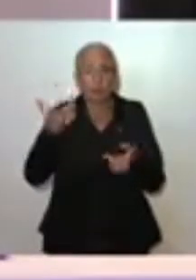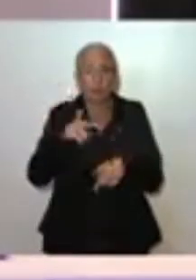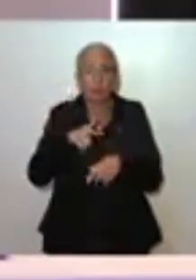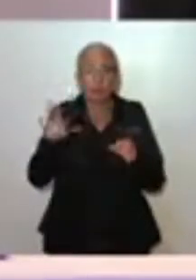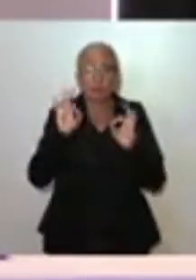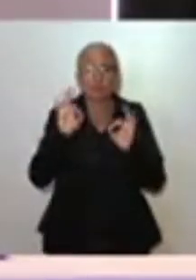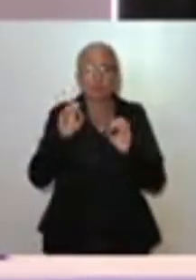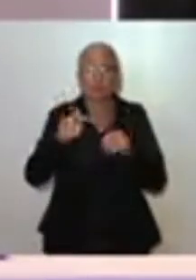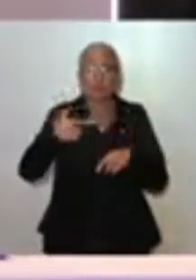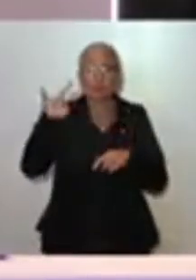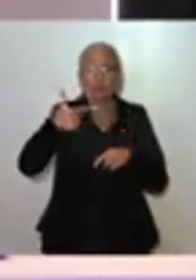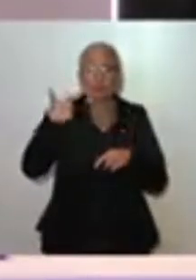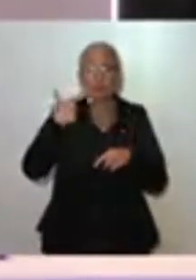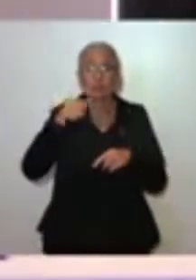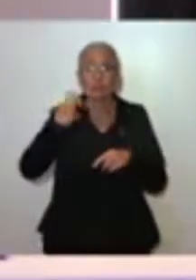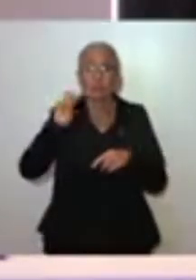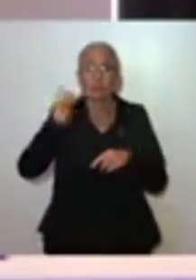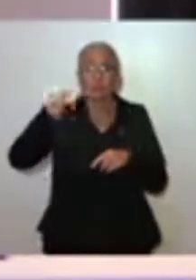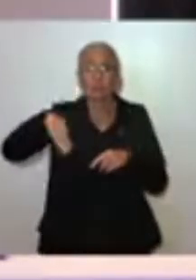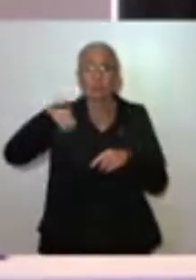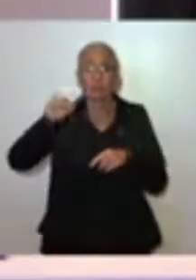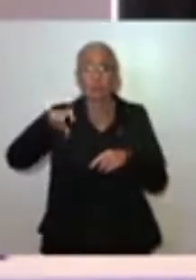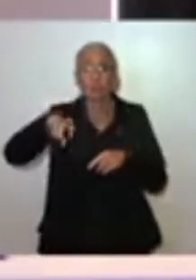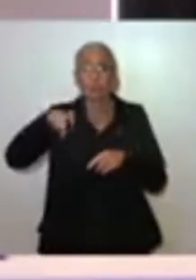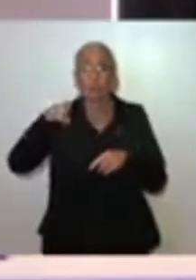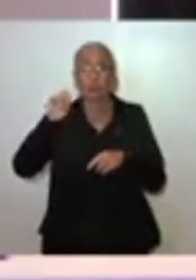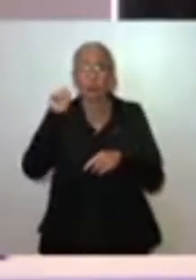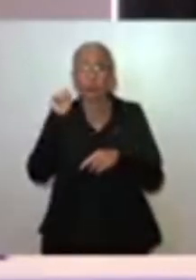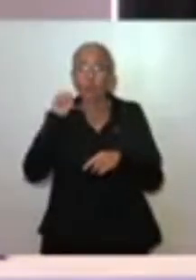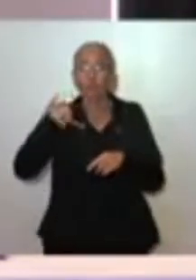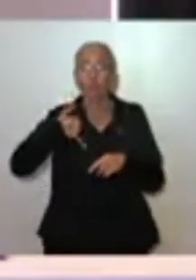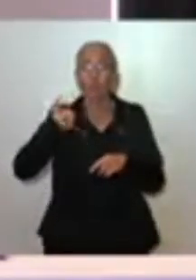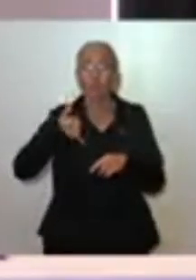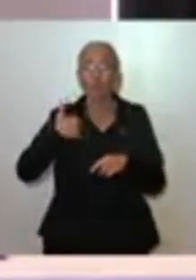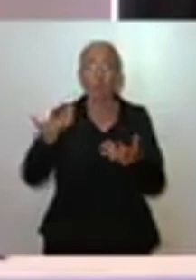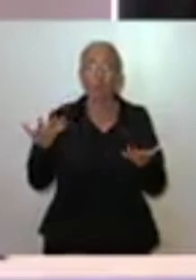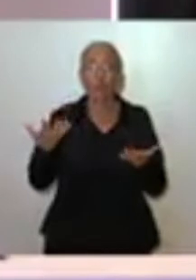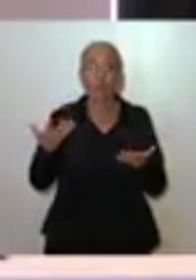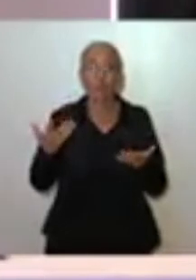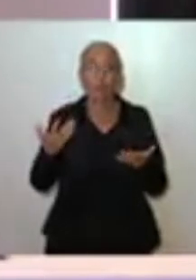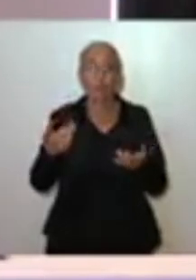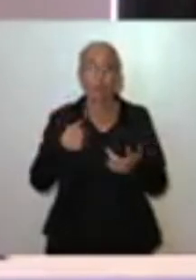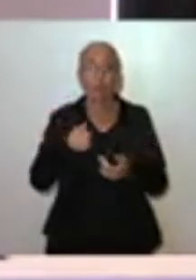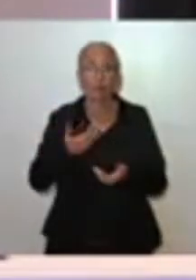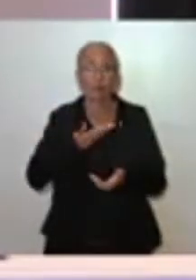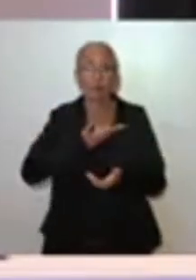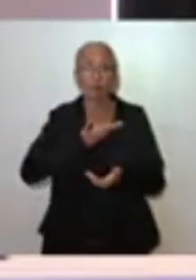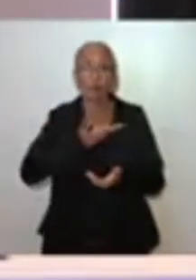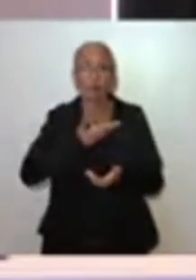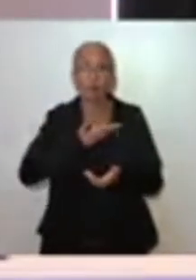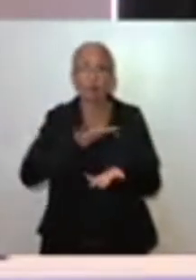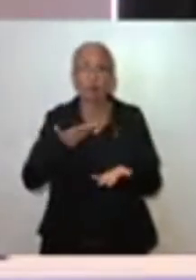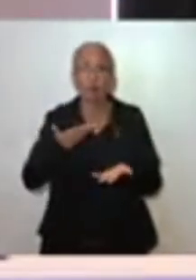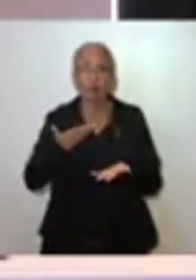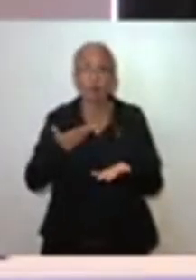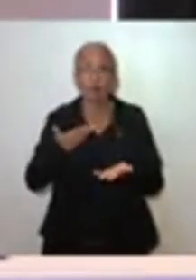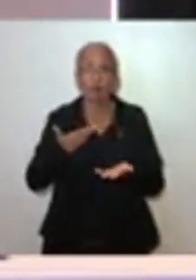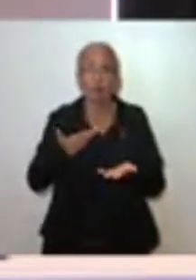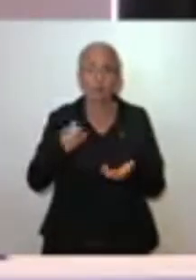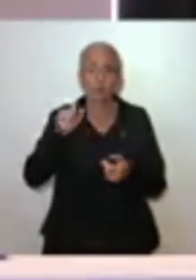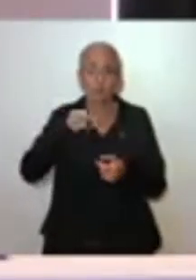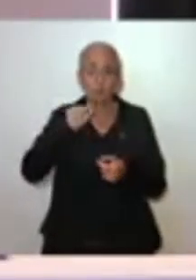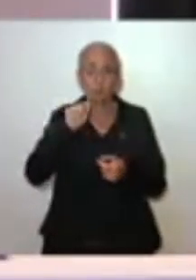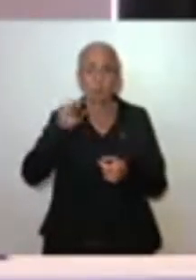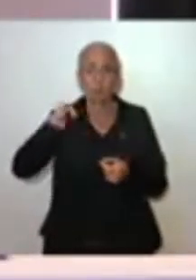segundo doutrinação marxista aos oito anos de idade nenhum Flávio Dino meu querido amigo pé do Partido Comunista brasileira